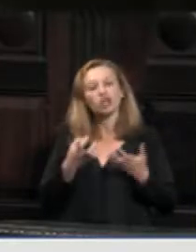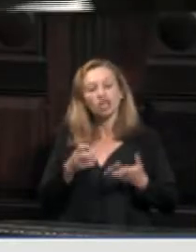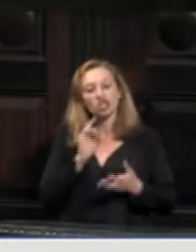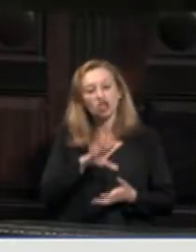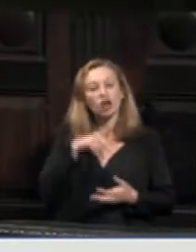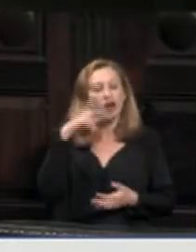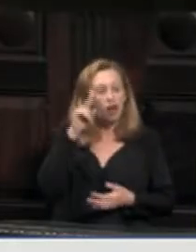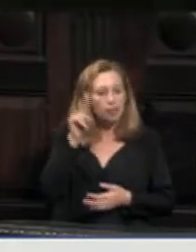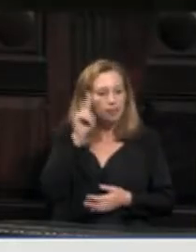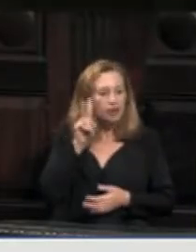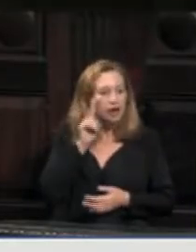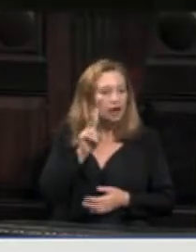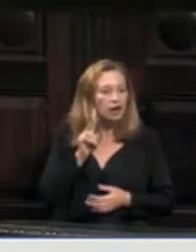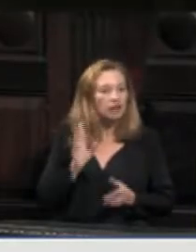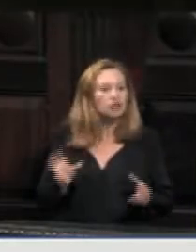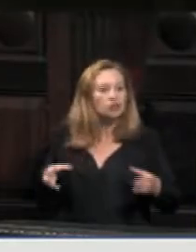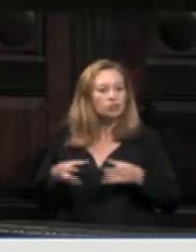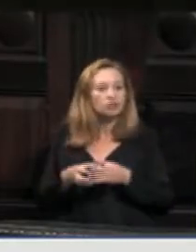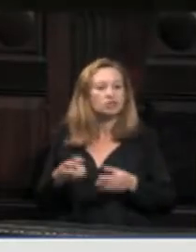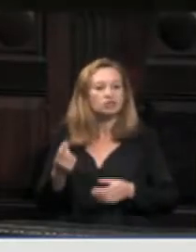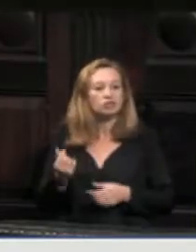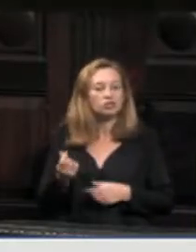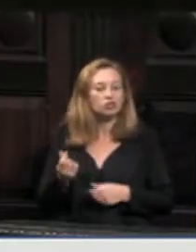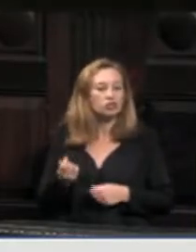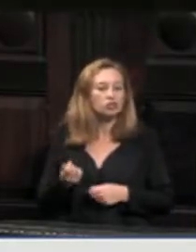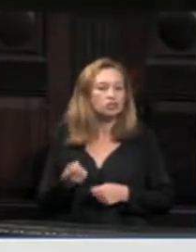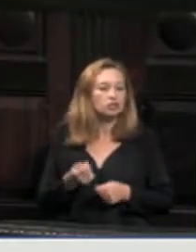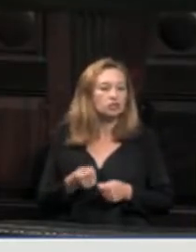lembrar que a Comissão de Orçamento